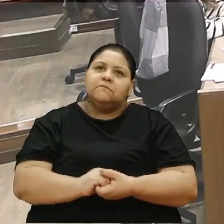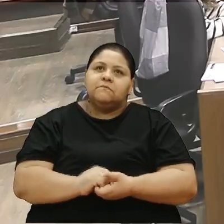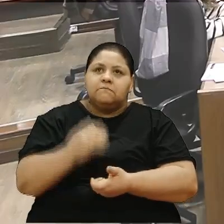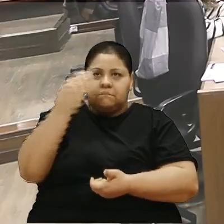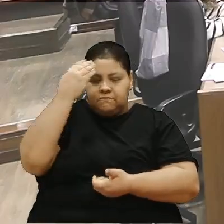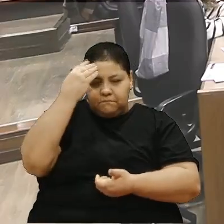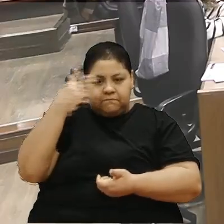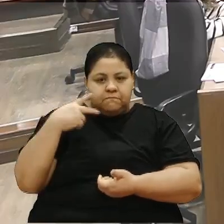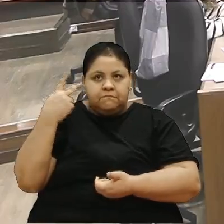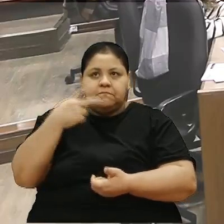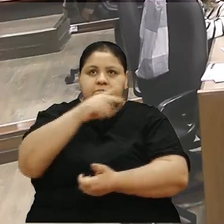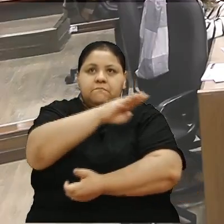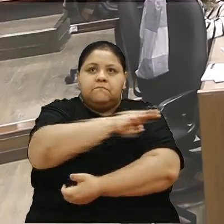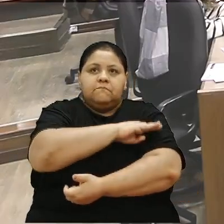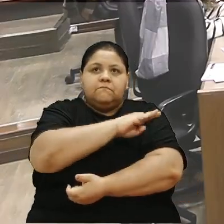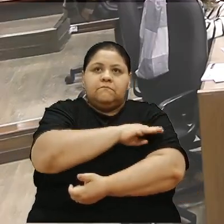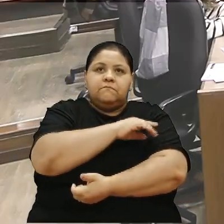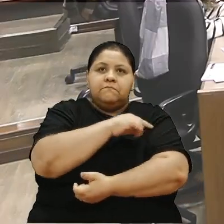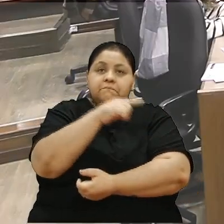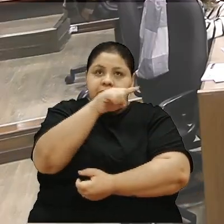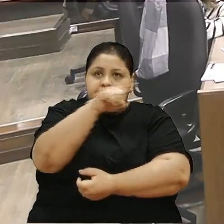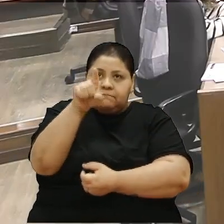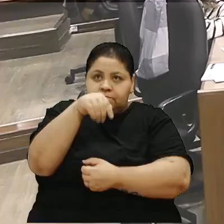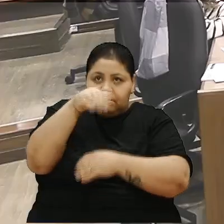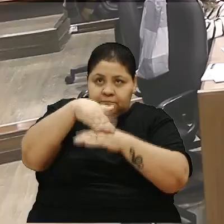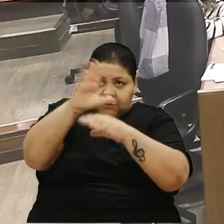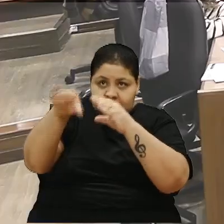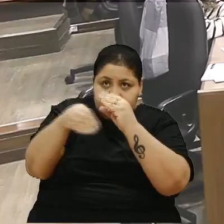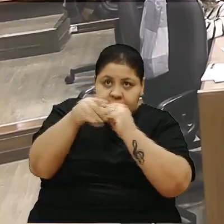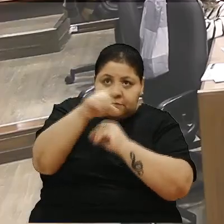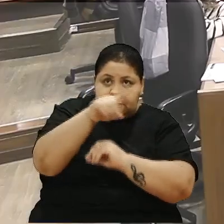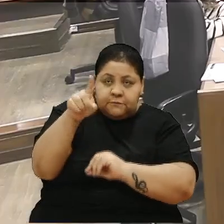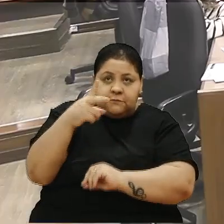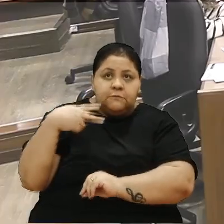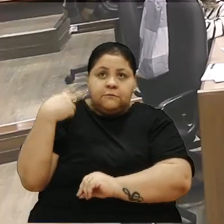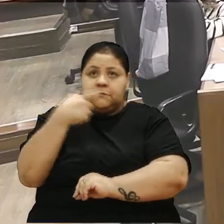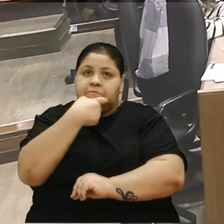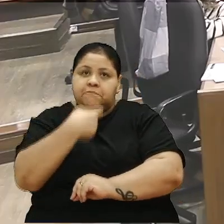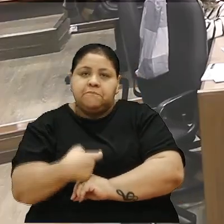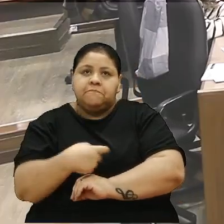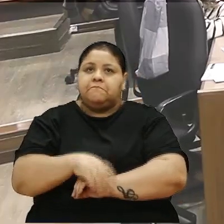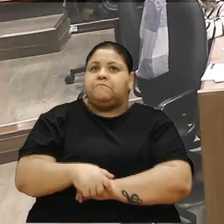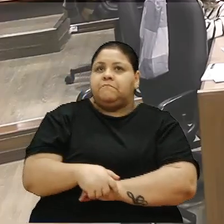Obrigado, vereador Ramon Teles. Mais algum vereador ou vereadora? Vereador Cristiano Becker.